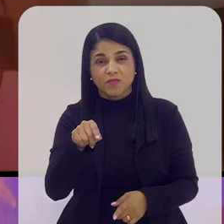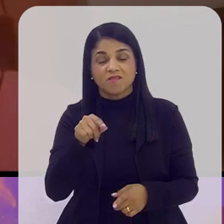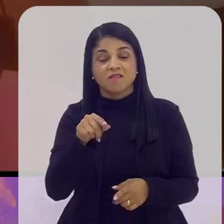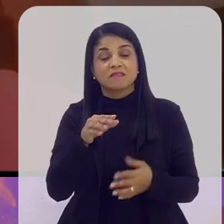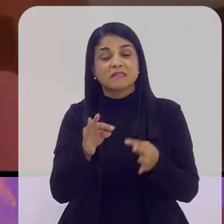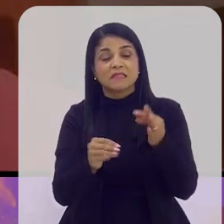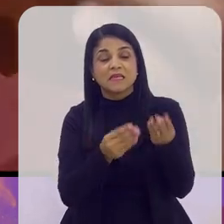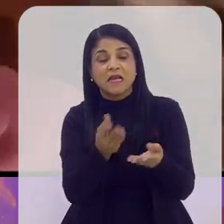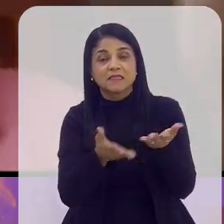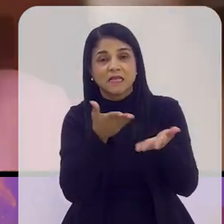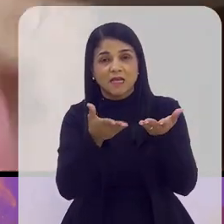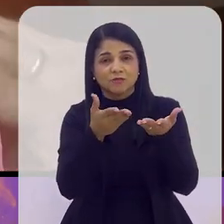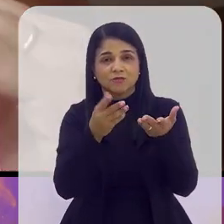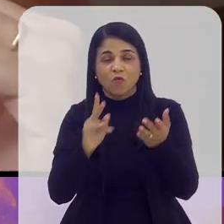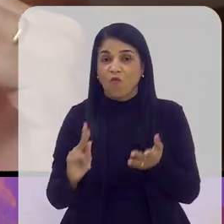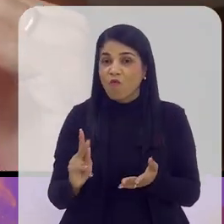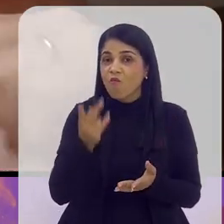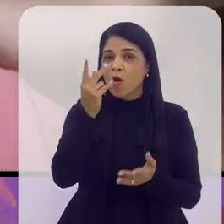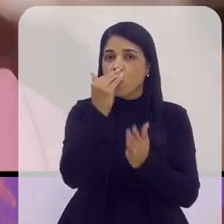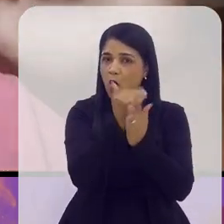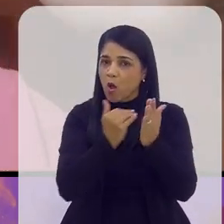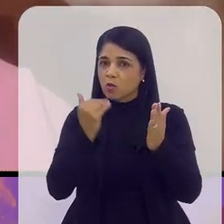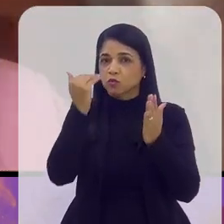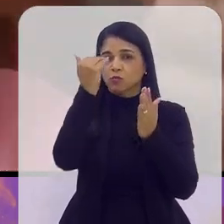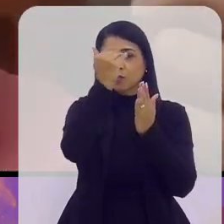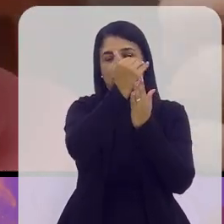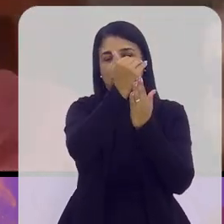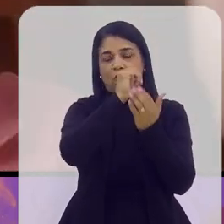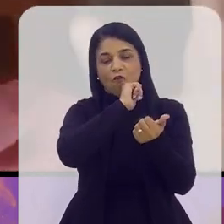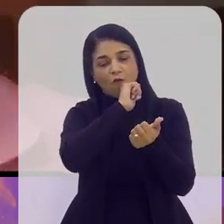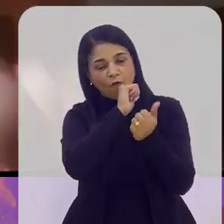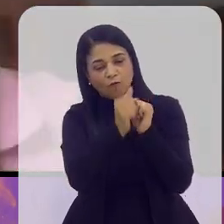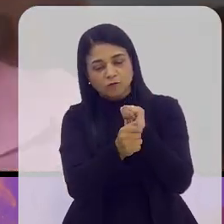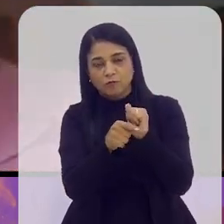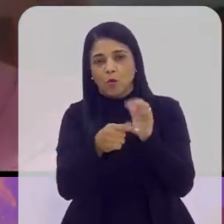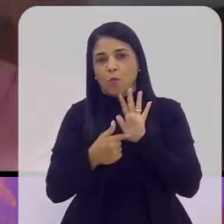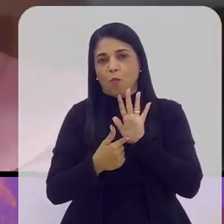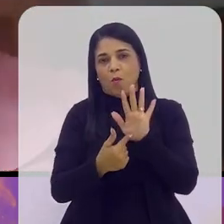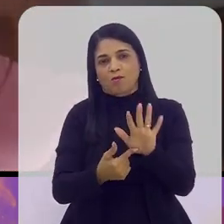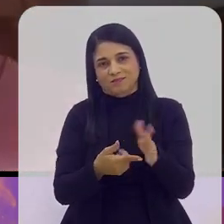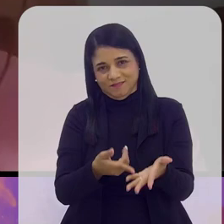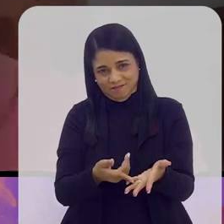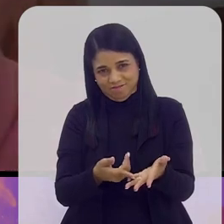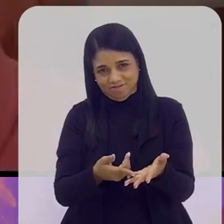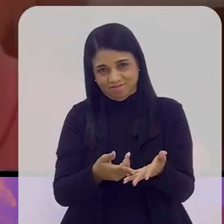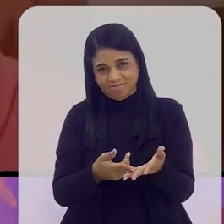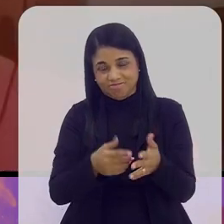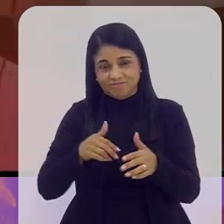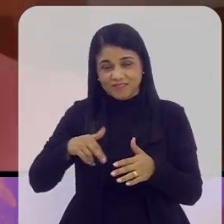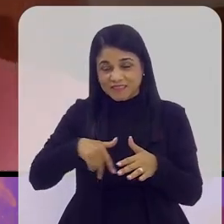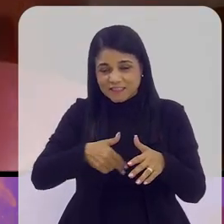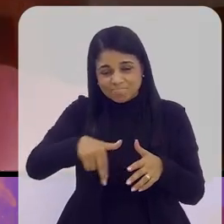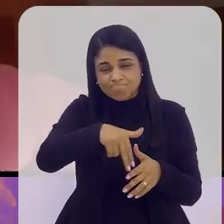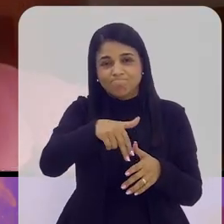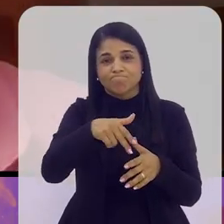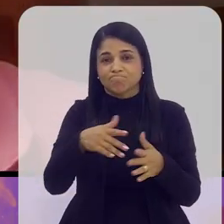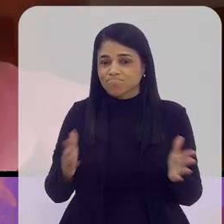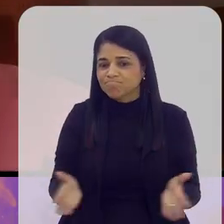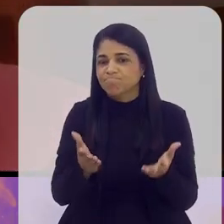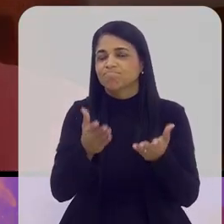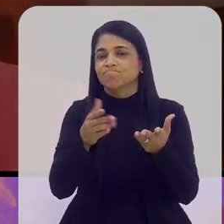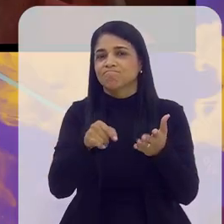tratado com um valor superior ao que o futebol dele efetivamente mostra. É um